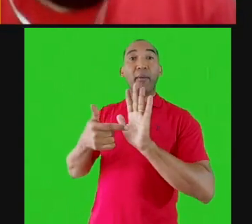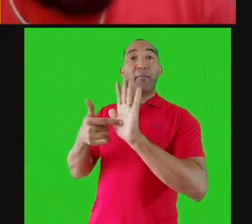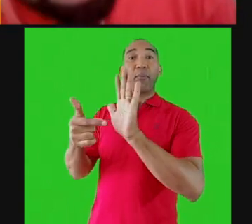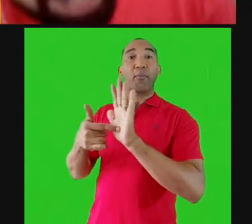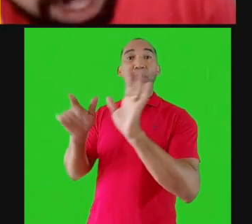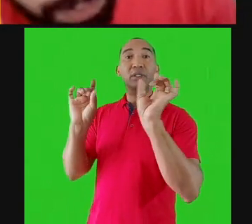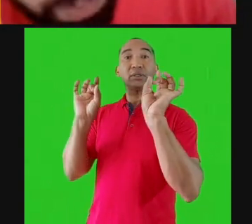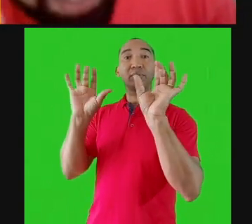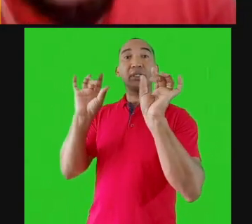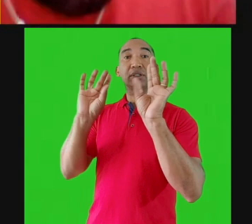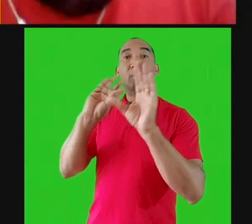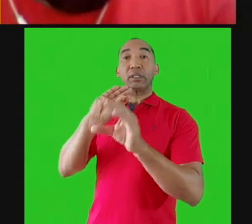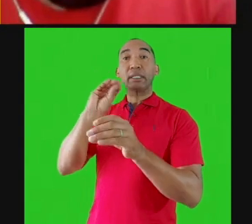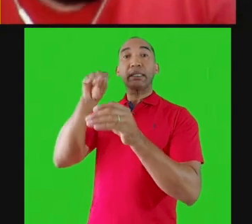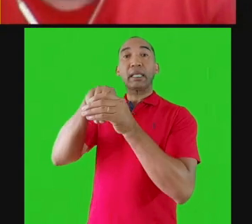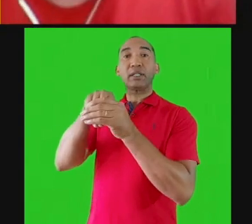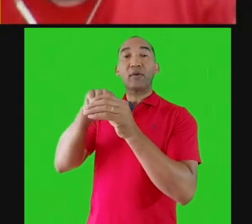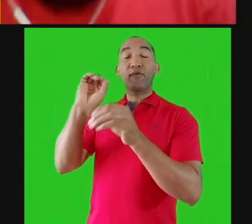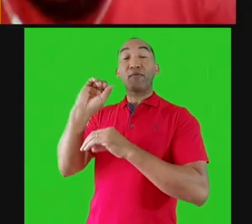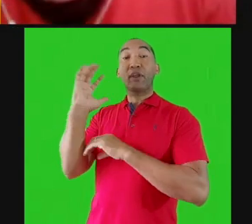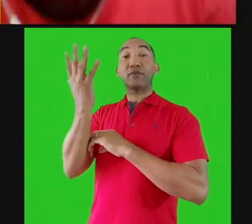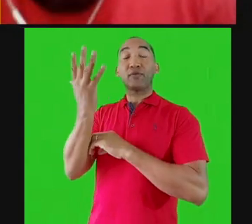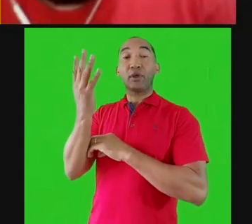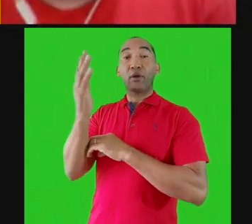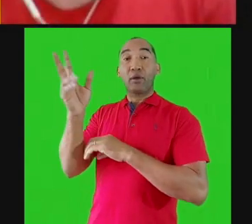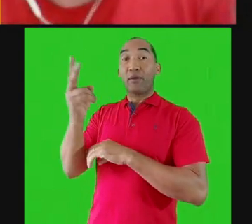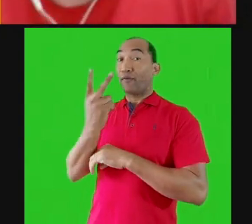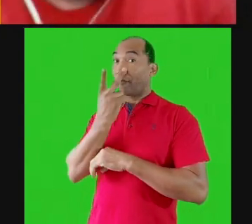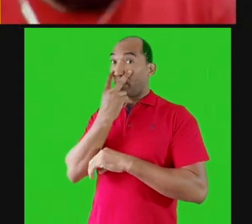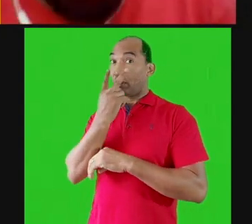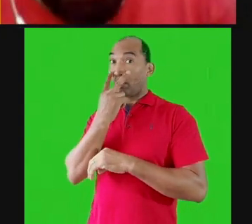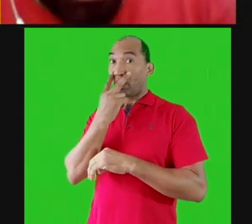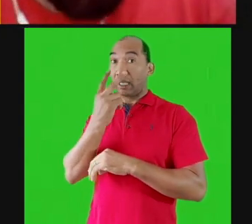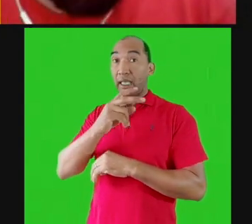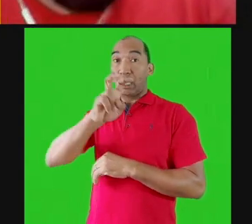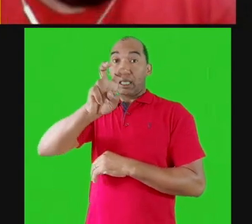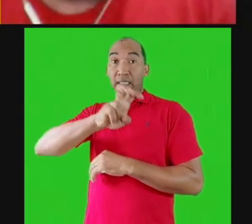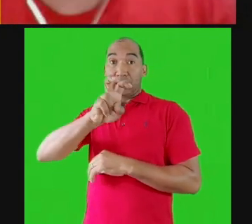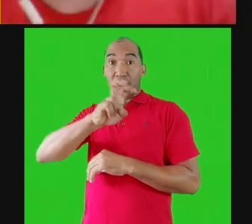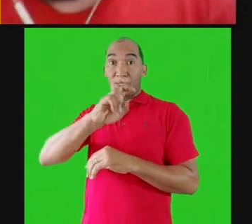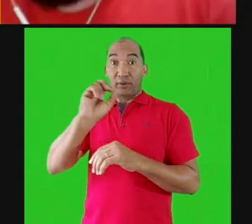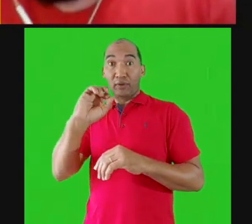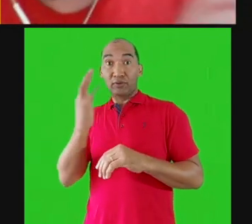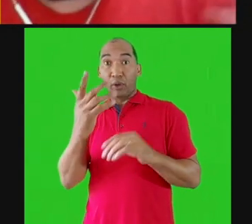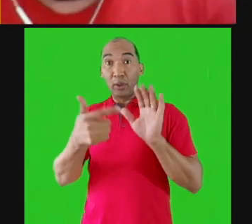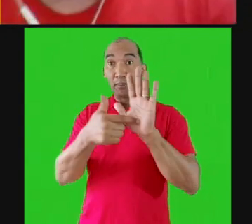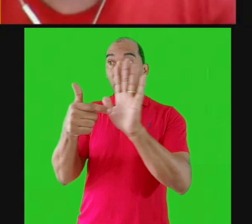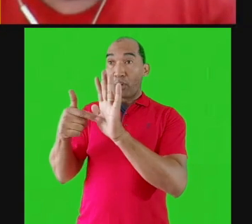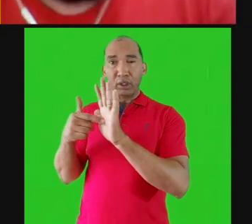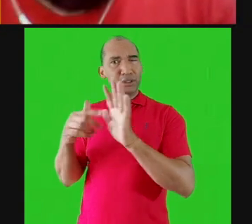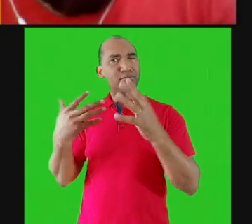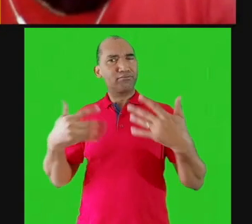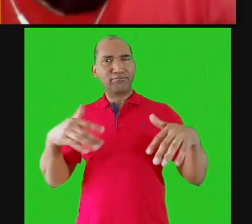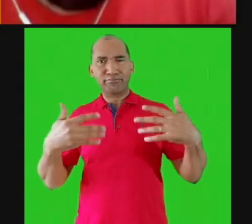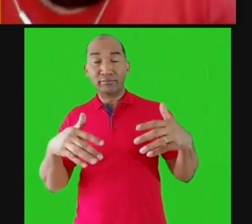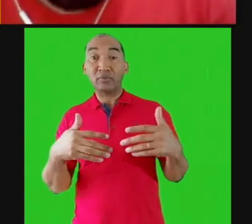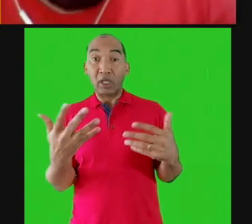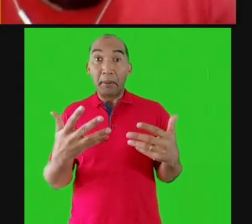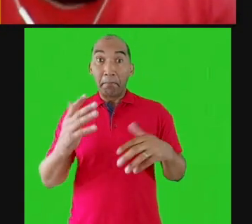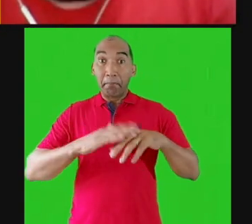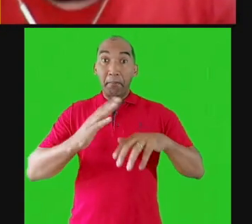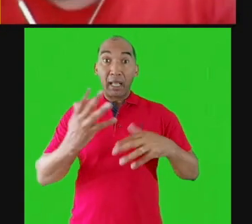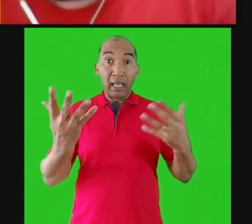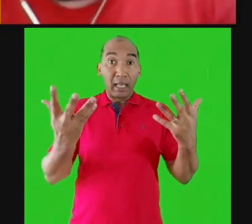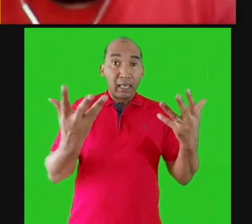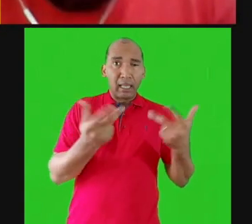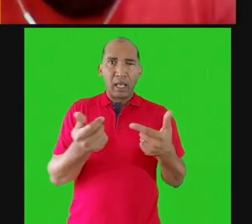competitiva especial dentro do Festival de Cinema de Vitória, que é o 5º maior festival de cinema do país hoje, inclusive com premiação dentro da mostra competitiva e tudo mais.